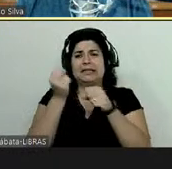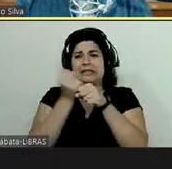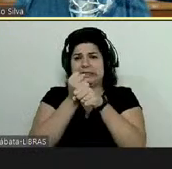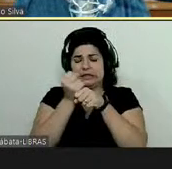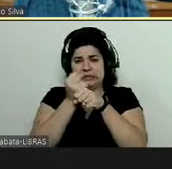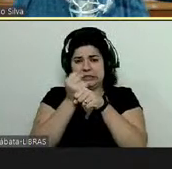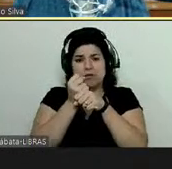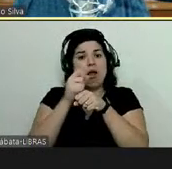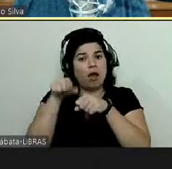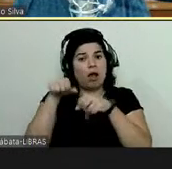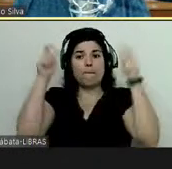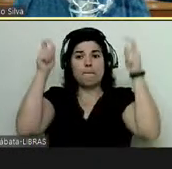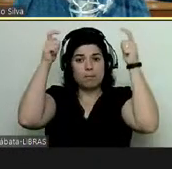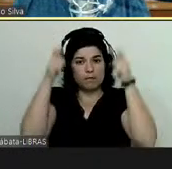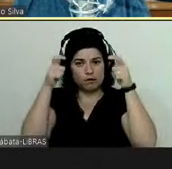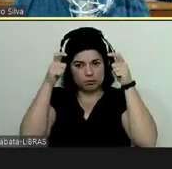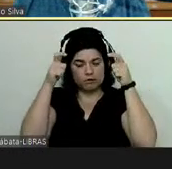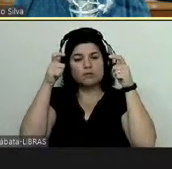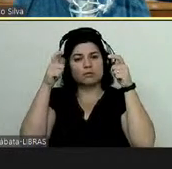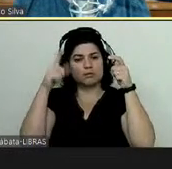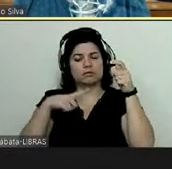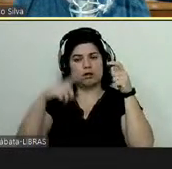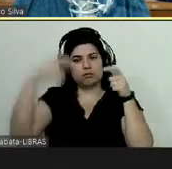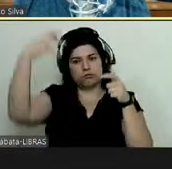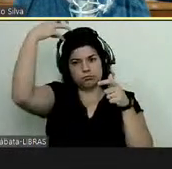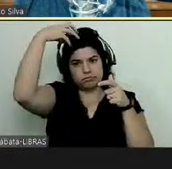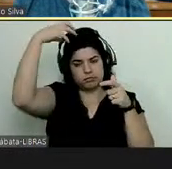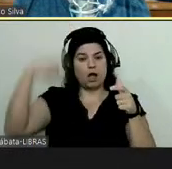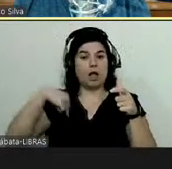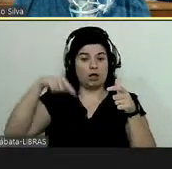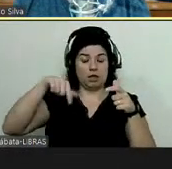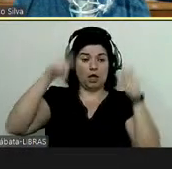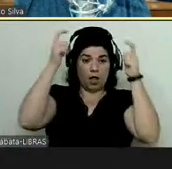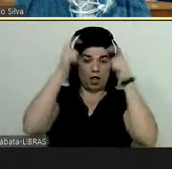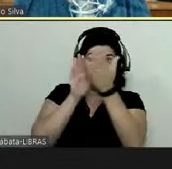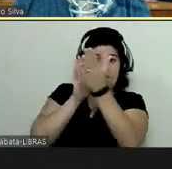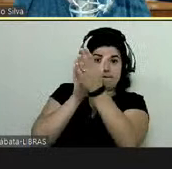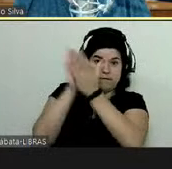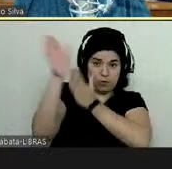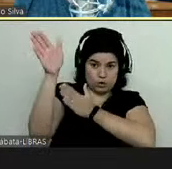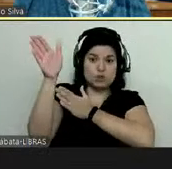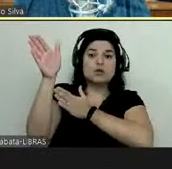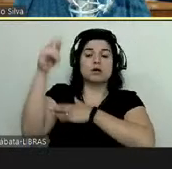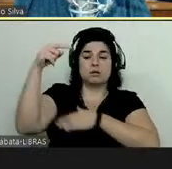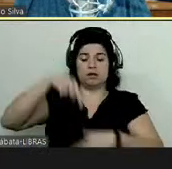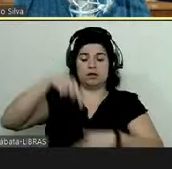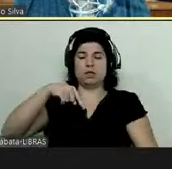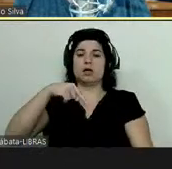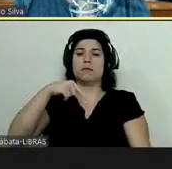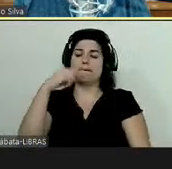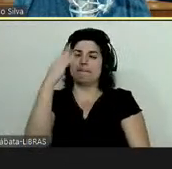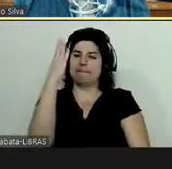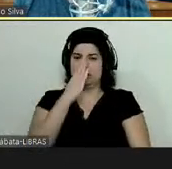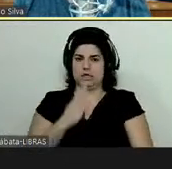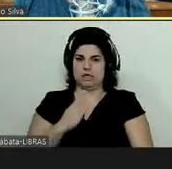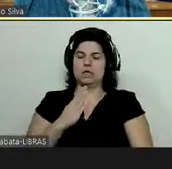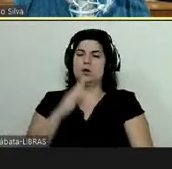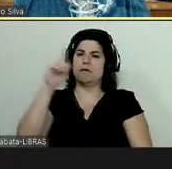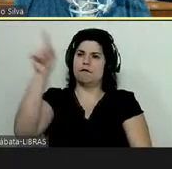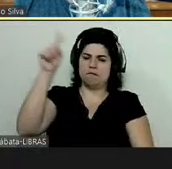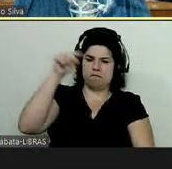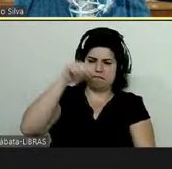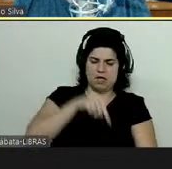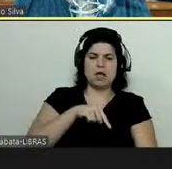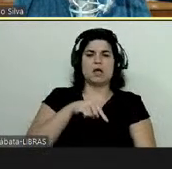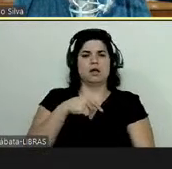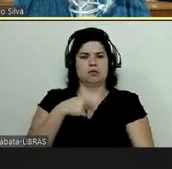monarquia desde que pelo menos né A Corte saiu fugido daqui e veio para o Brasil beleza veio para